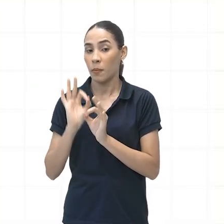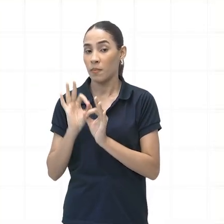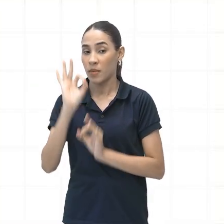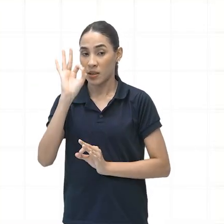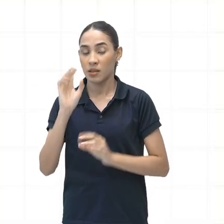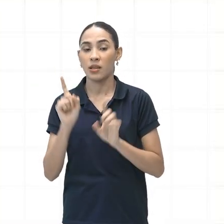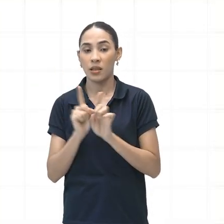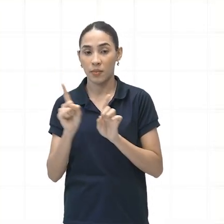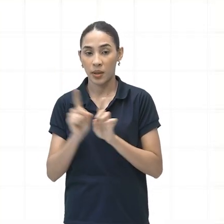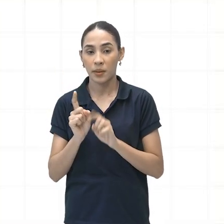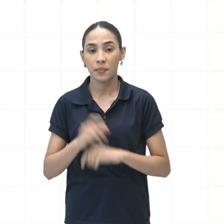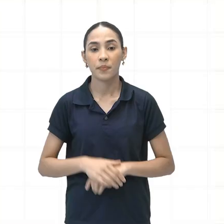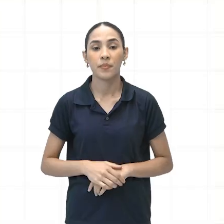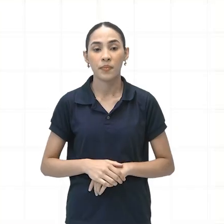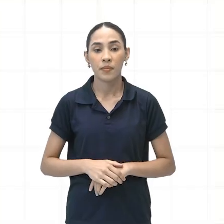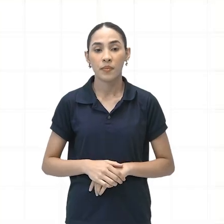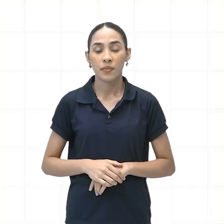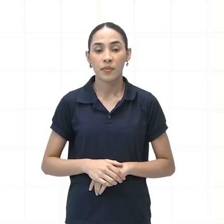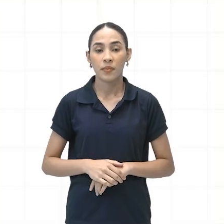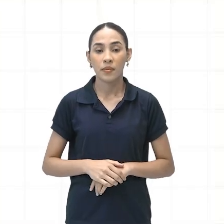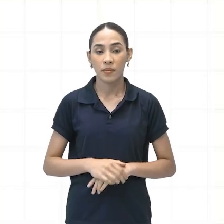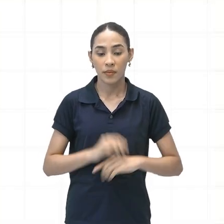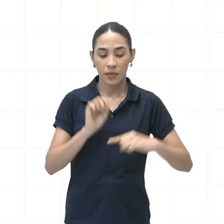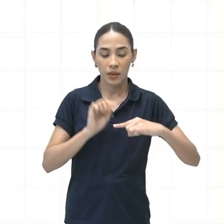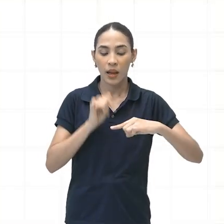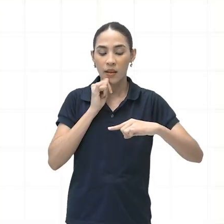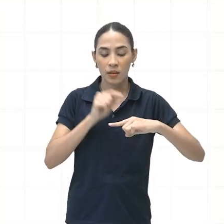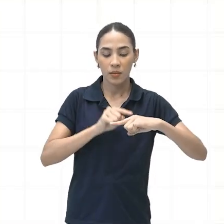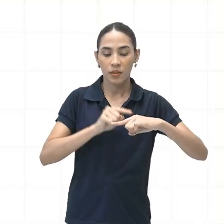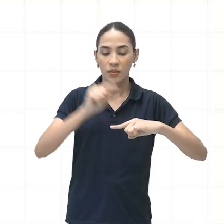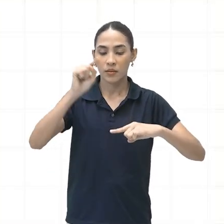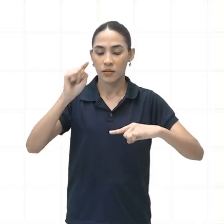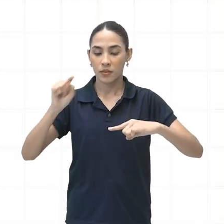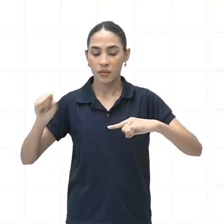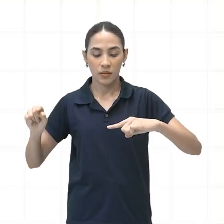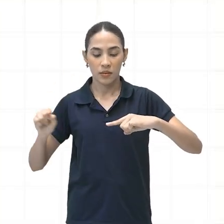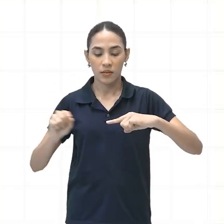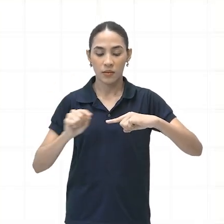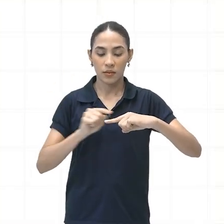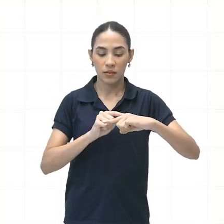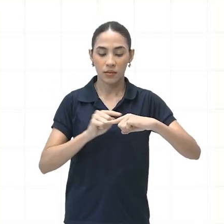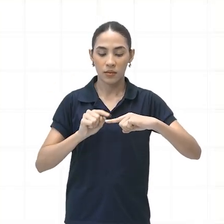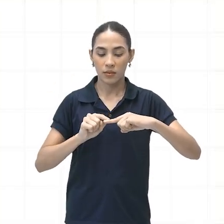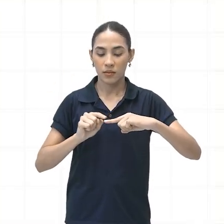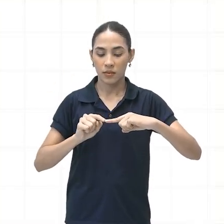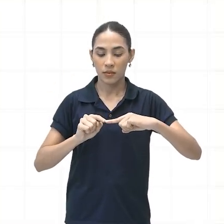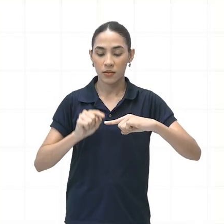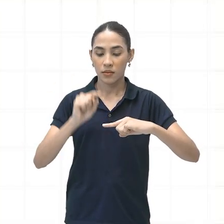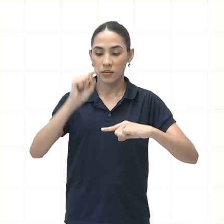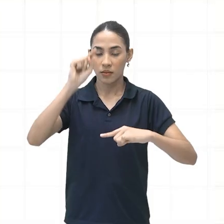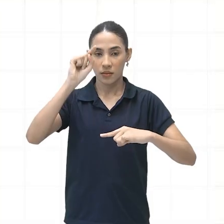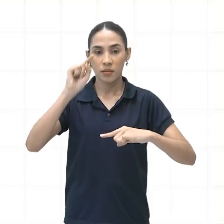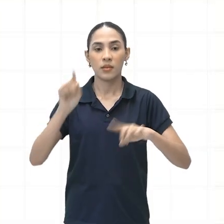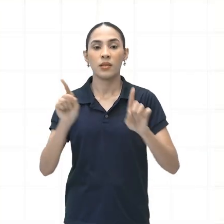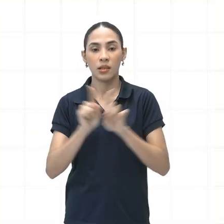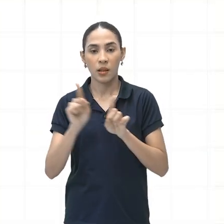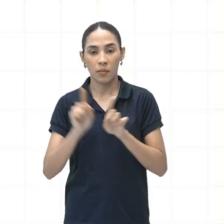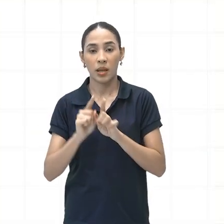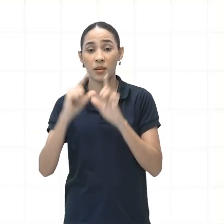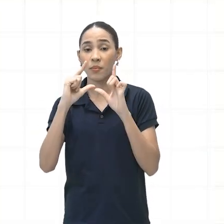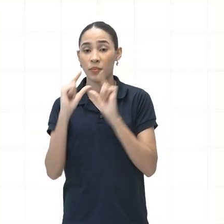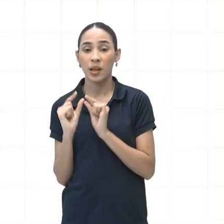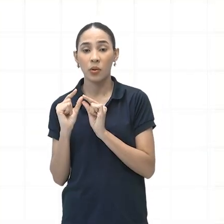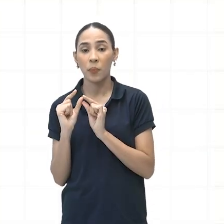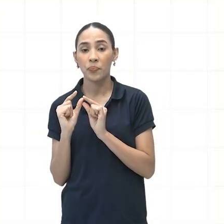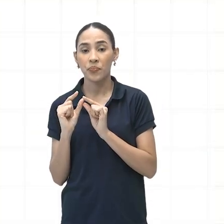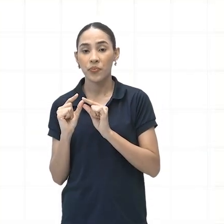aqui também, ó, que vai do centro da pirâmide até o final dela, certo? E também tem o triângulo menor,